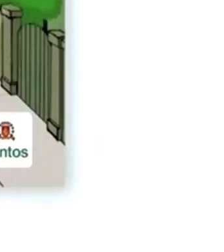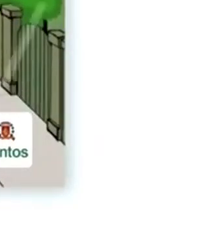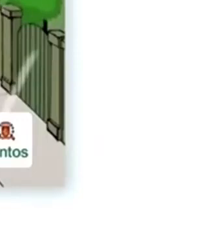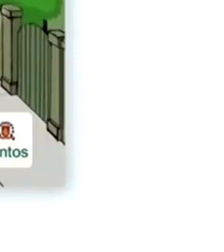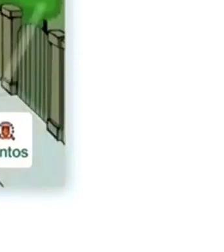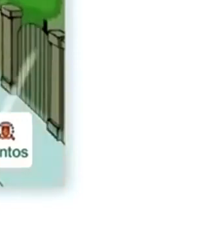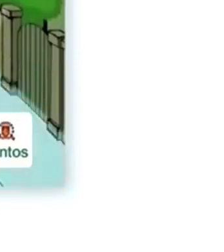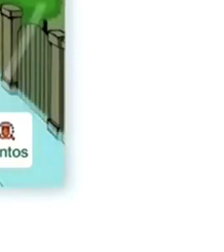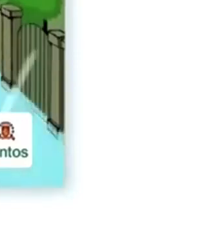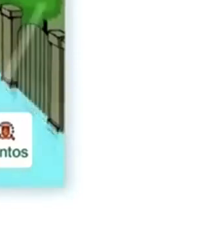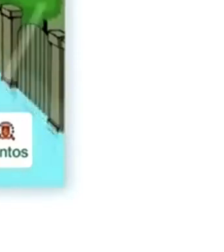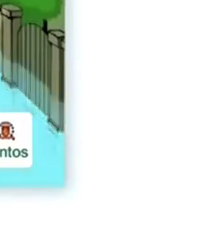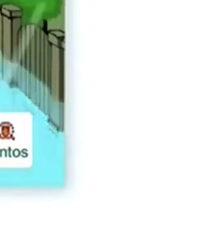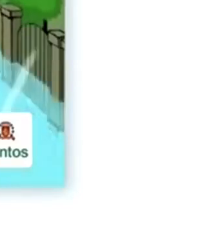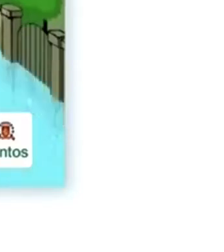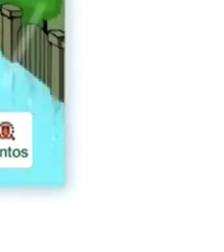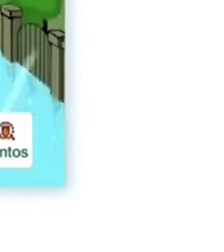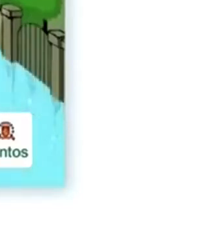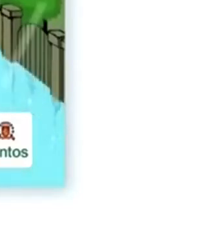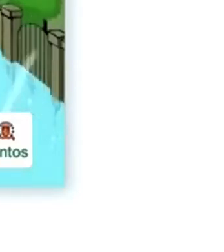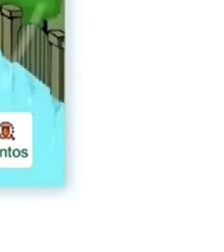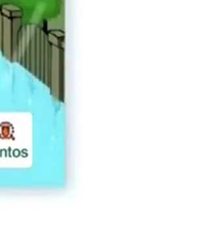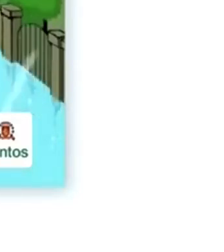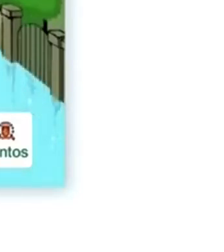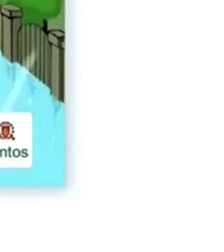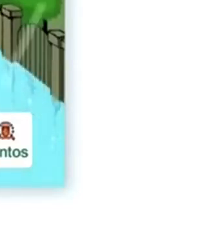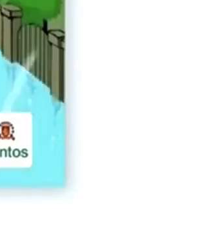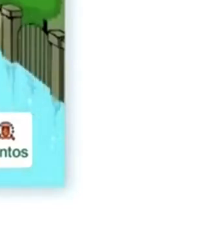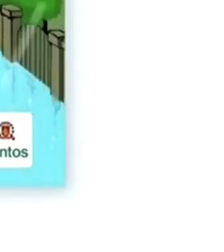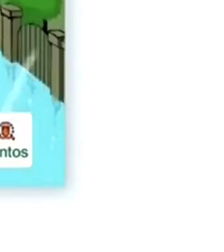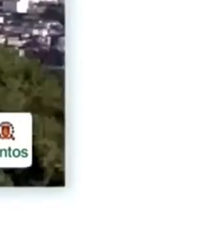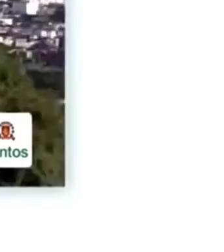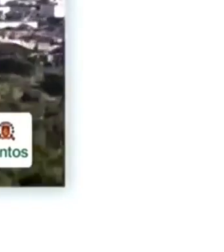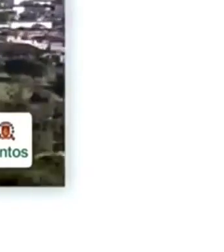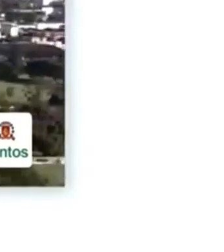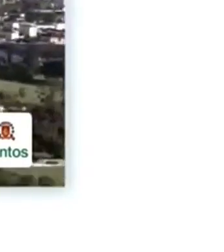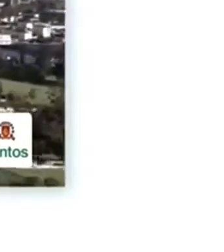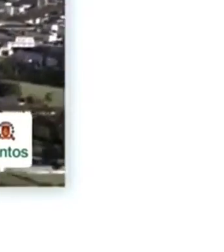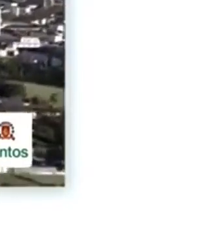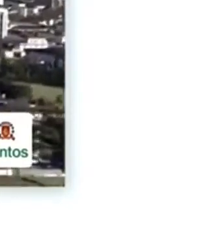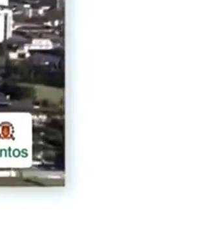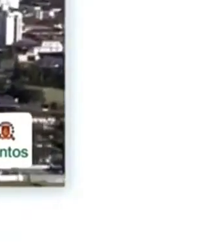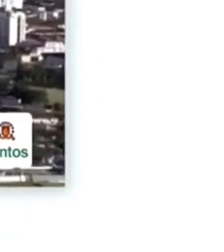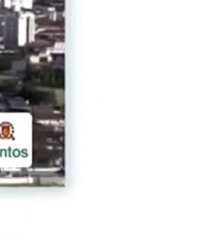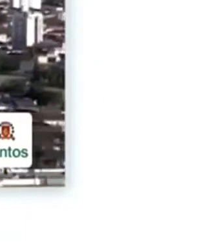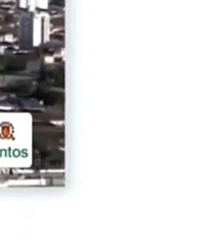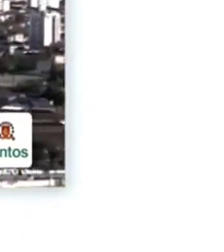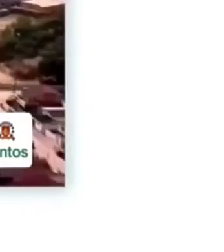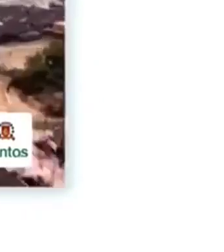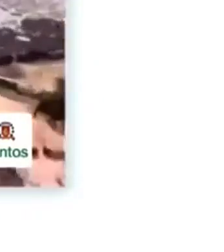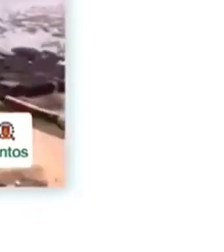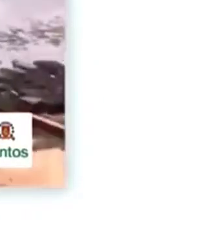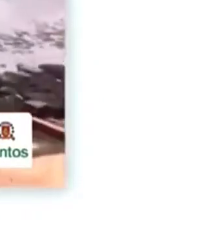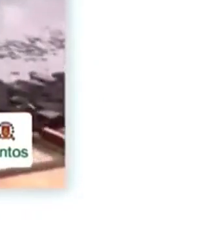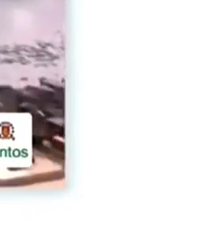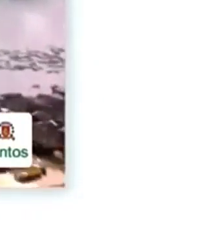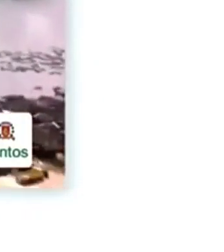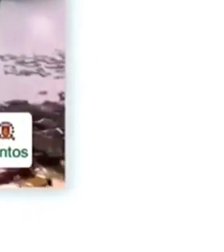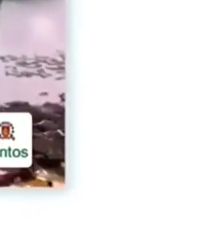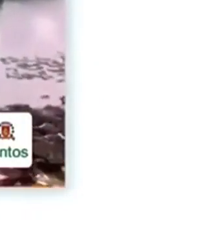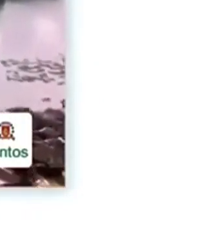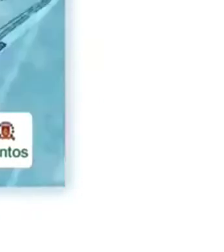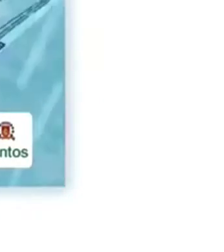e provoca os alagamentos. Mas não é só isso. Santos é cercada pelo oceano e